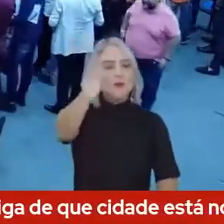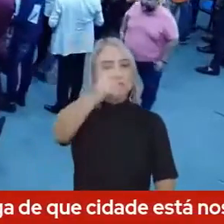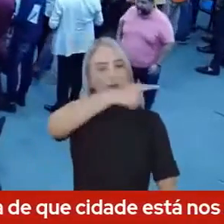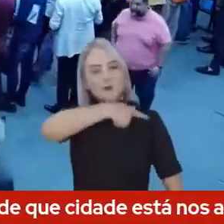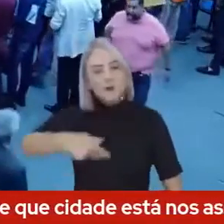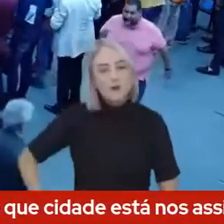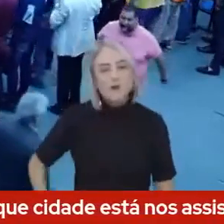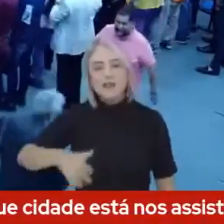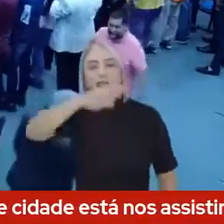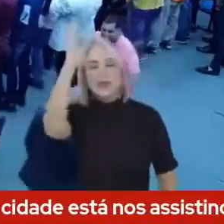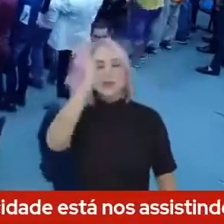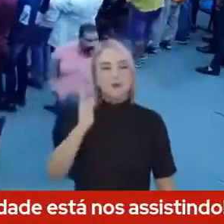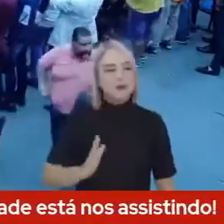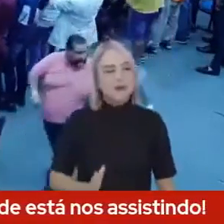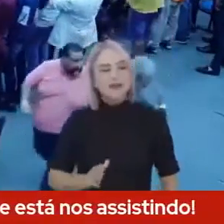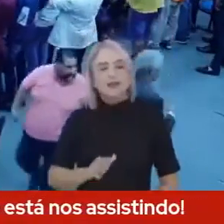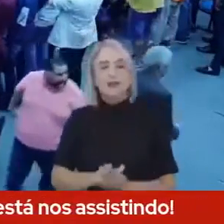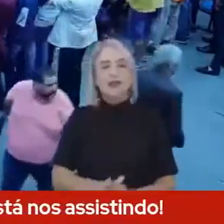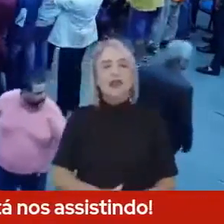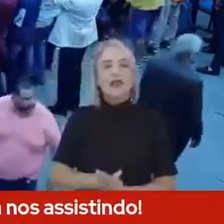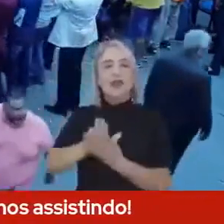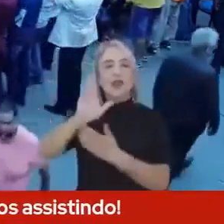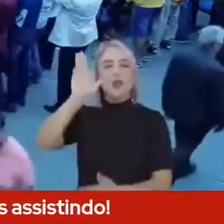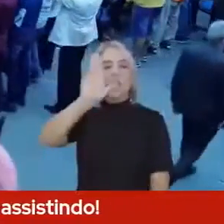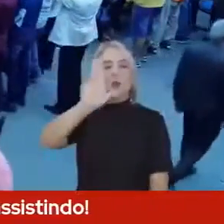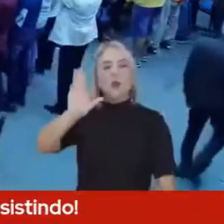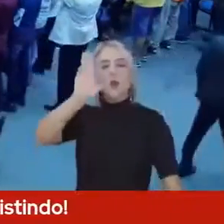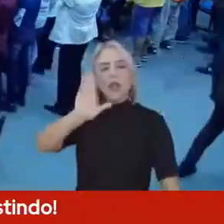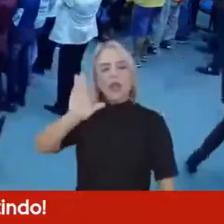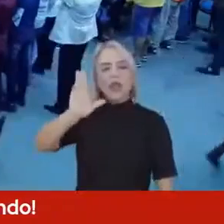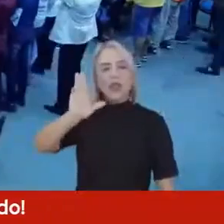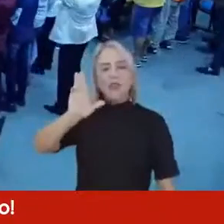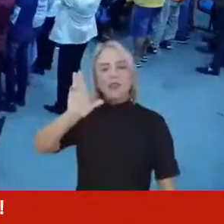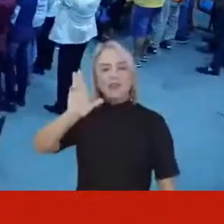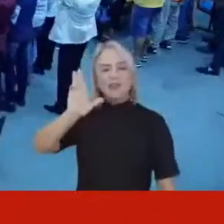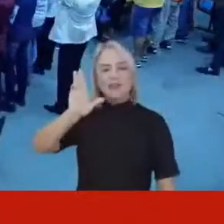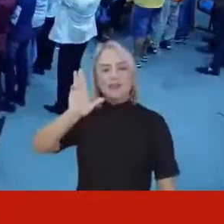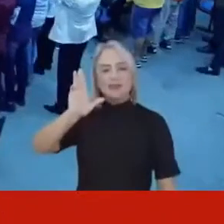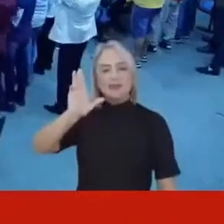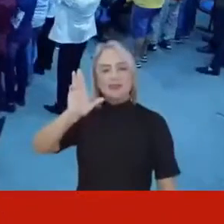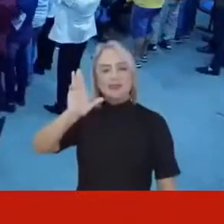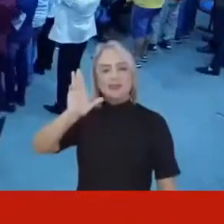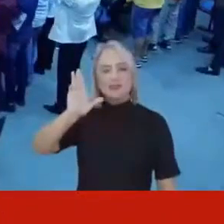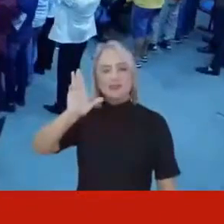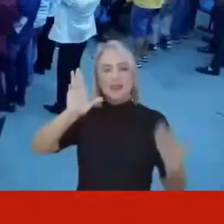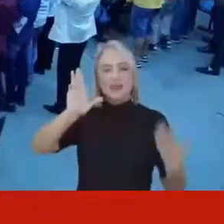Brasil, Luiz Inácio Lula da Silva.